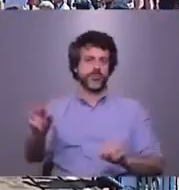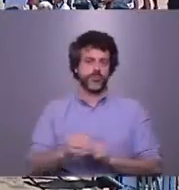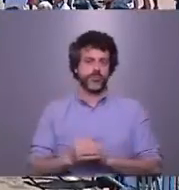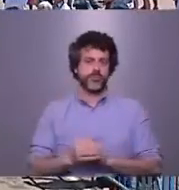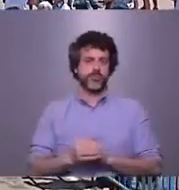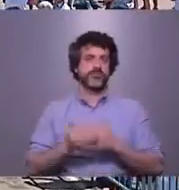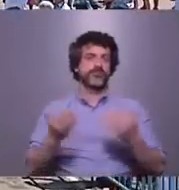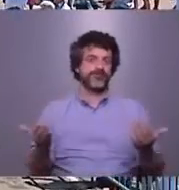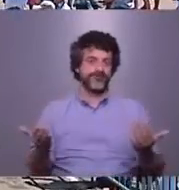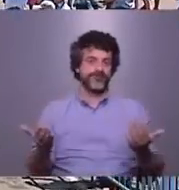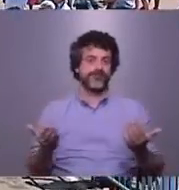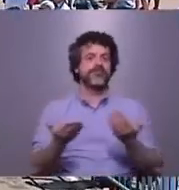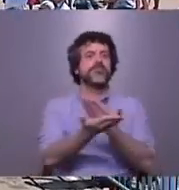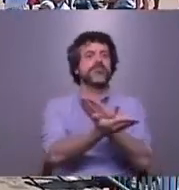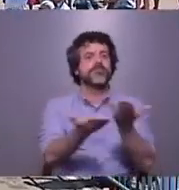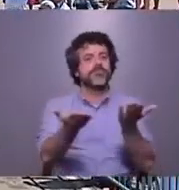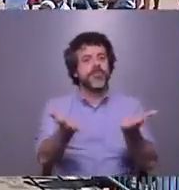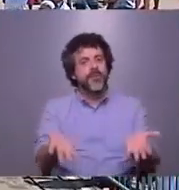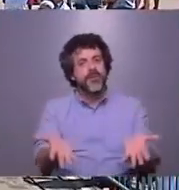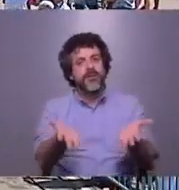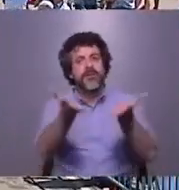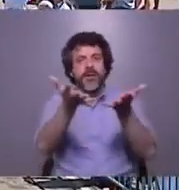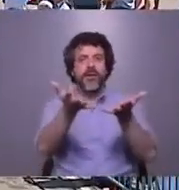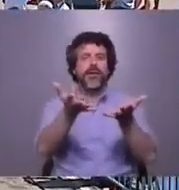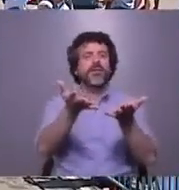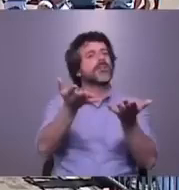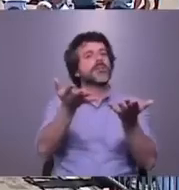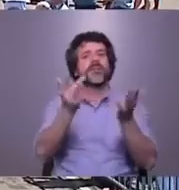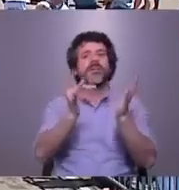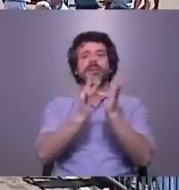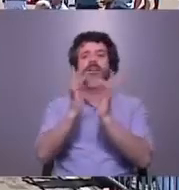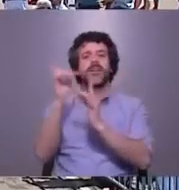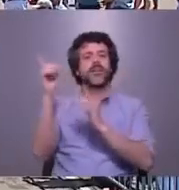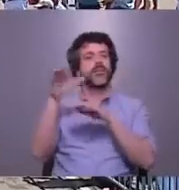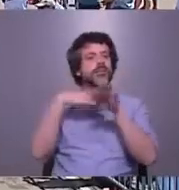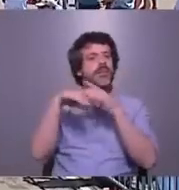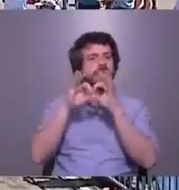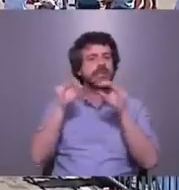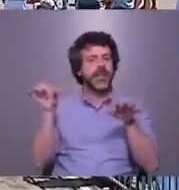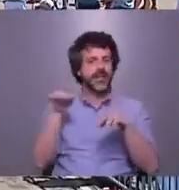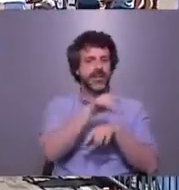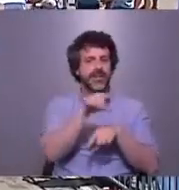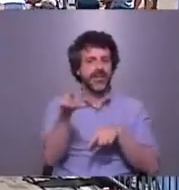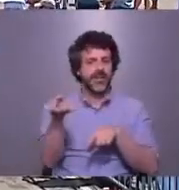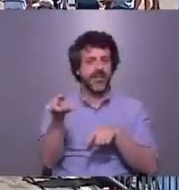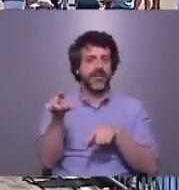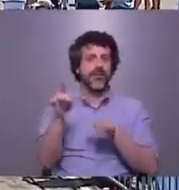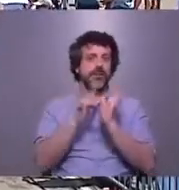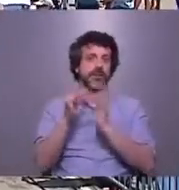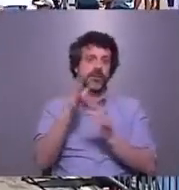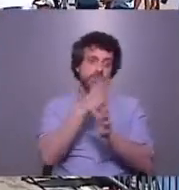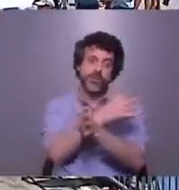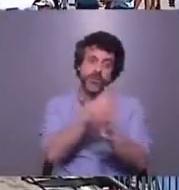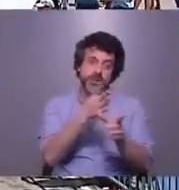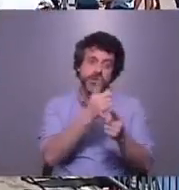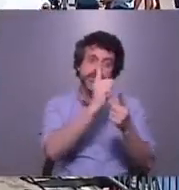Eles foram chamados a participar na mesma missão de Cristo, de quem receberam instruções claras